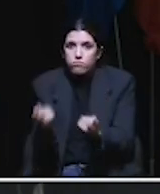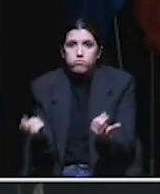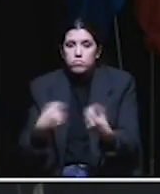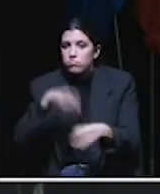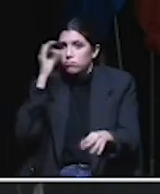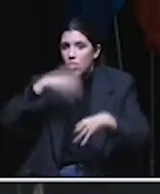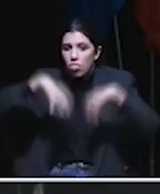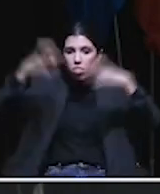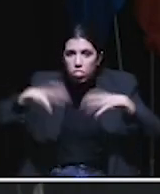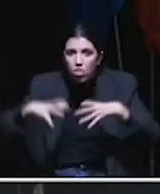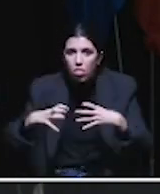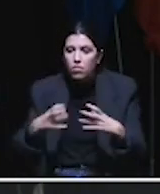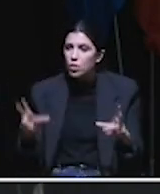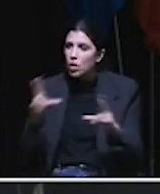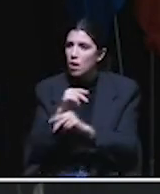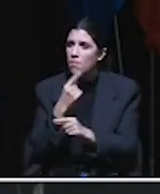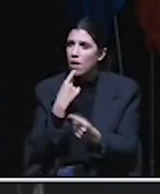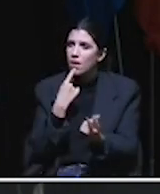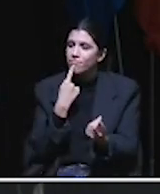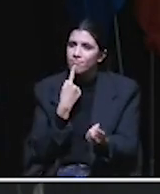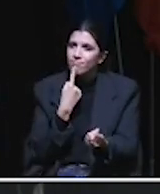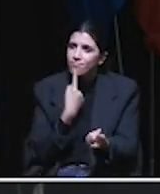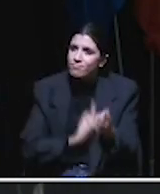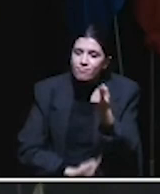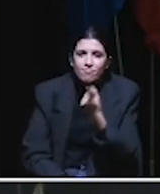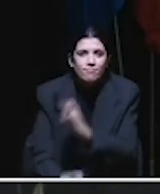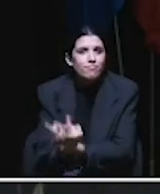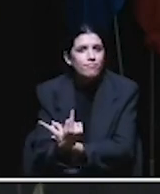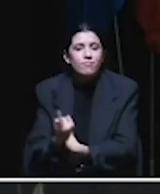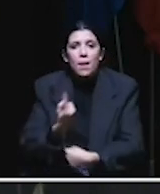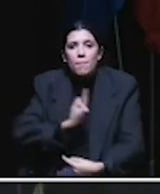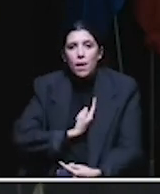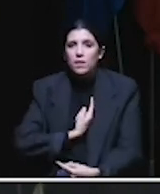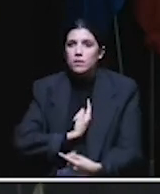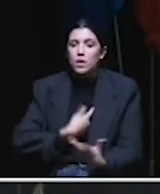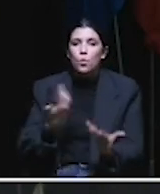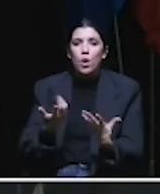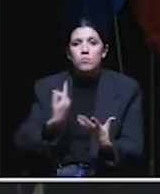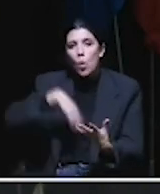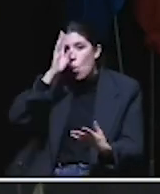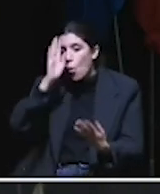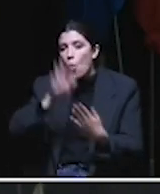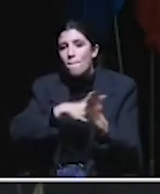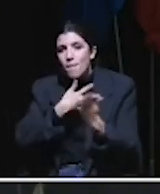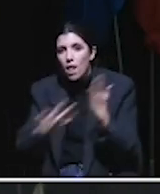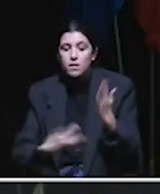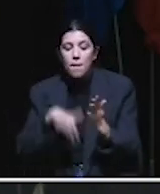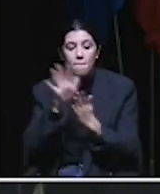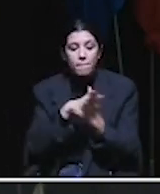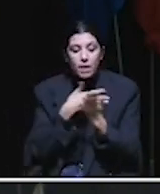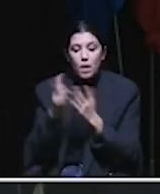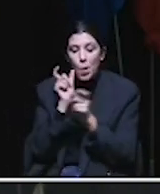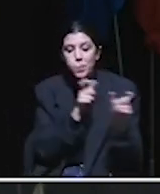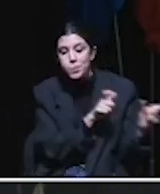normal. Não poderemos contrariar ou diminuir os efeitos dos fenómenos extremos sem planeamento. O plano de contingência para